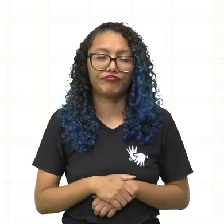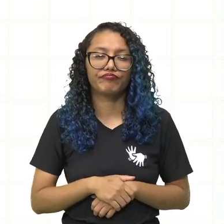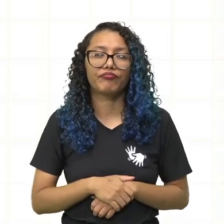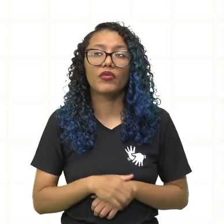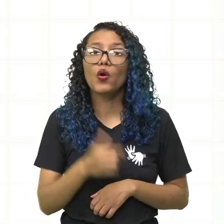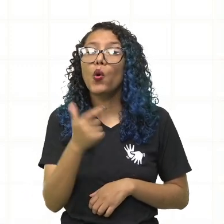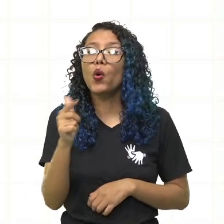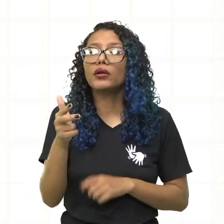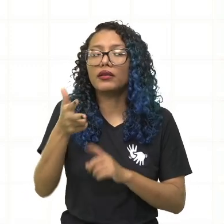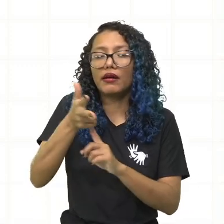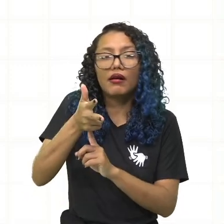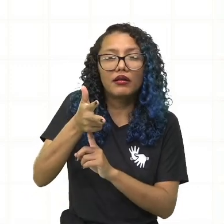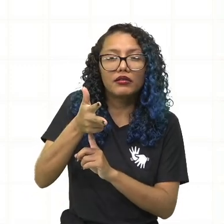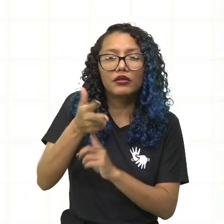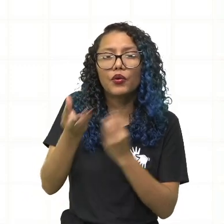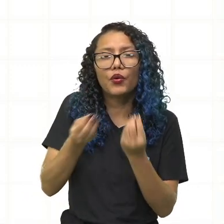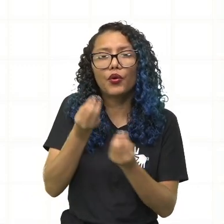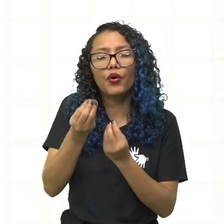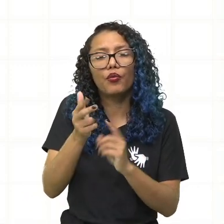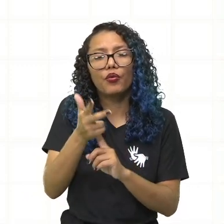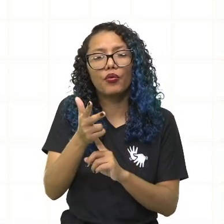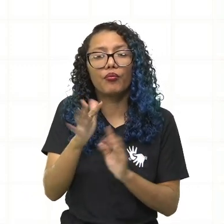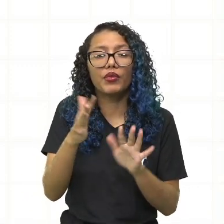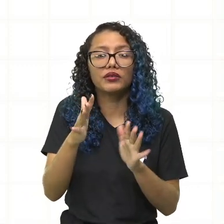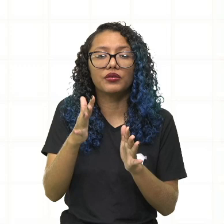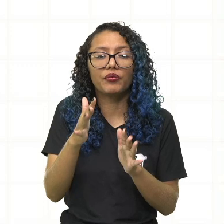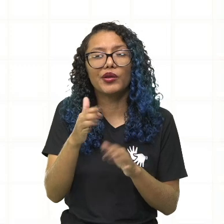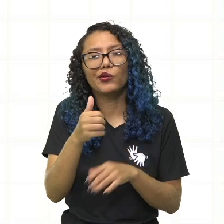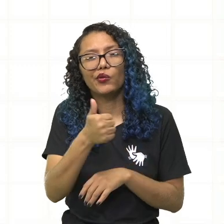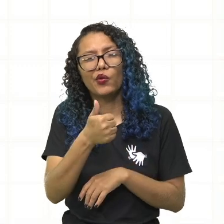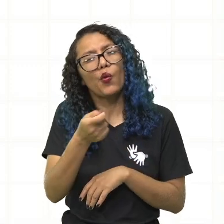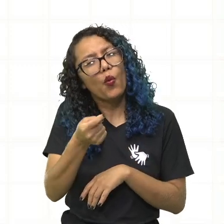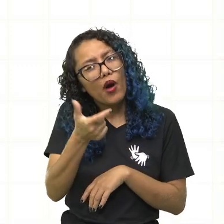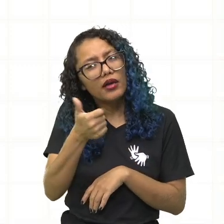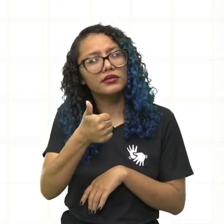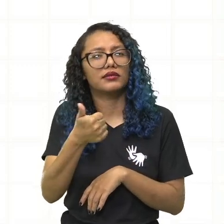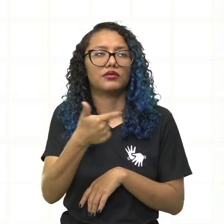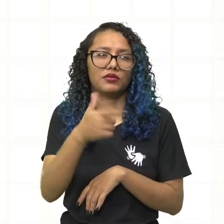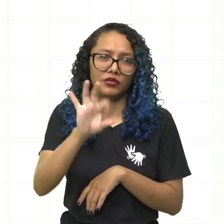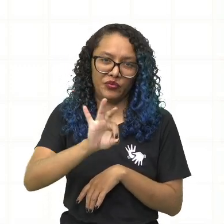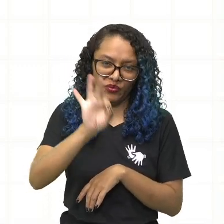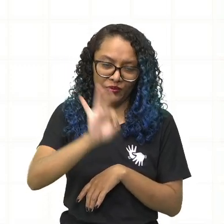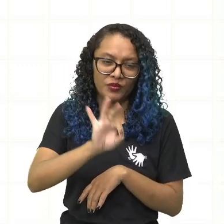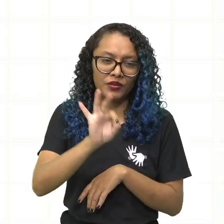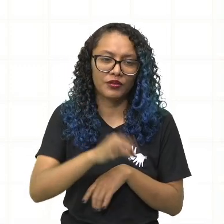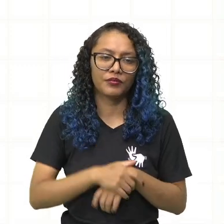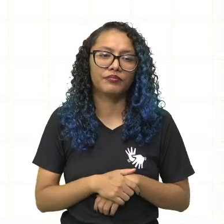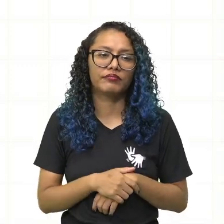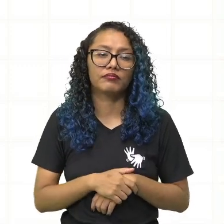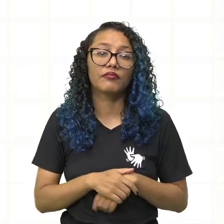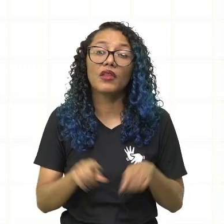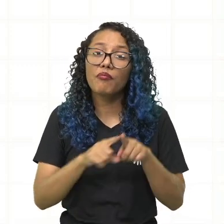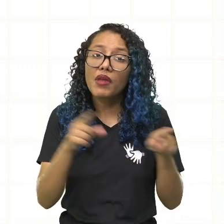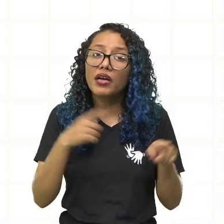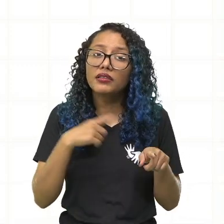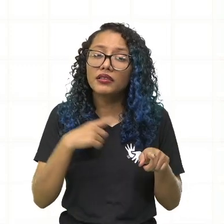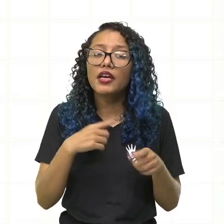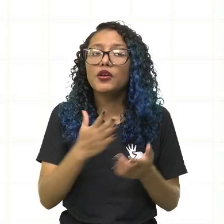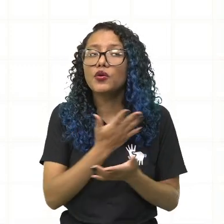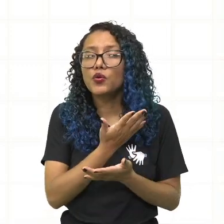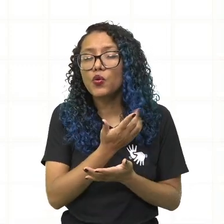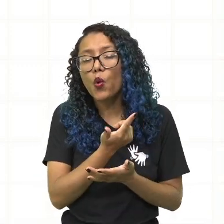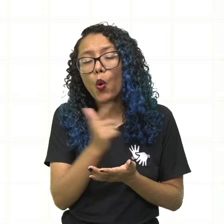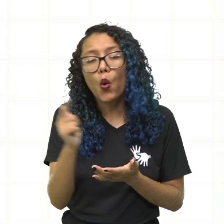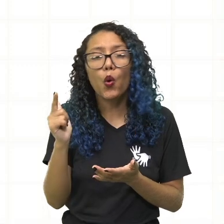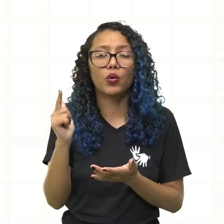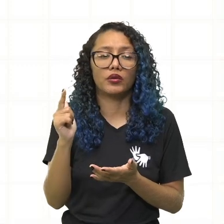né? Energia eólica, é mais ou menos quase 12% no território brasileiro. E aí tem outras formas, né? O gás natural,